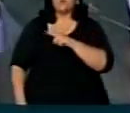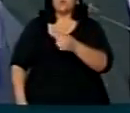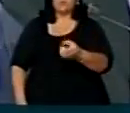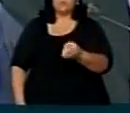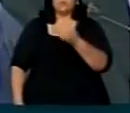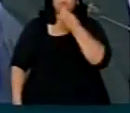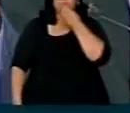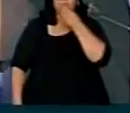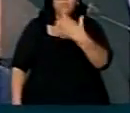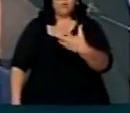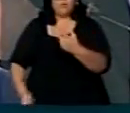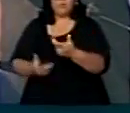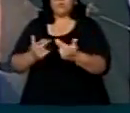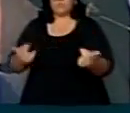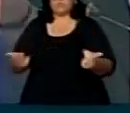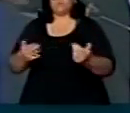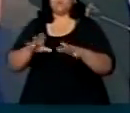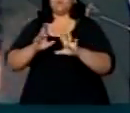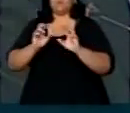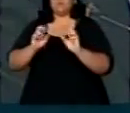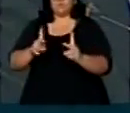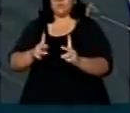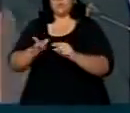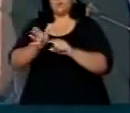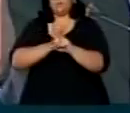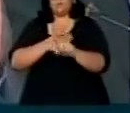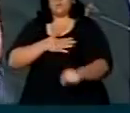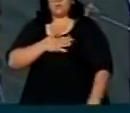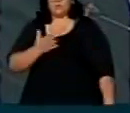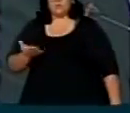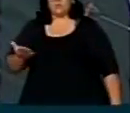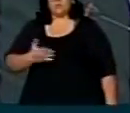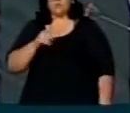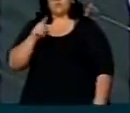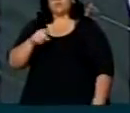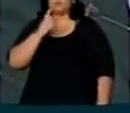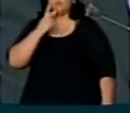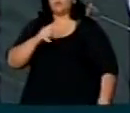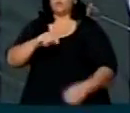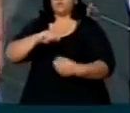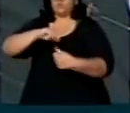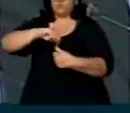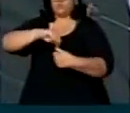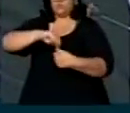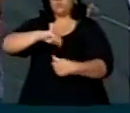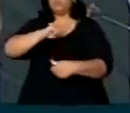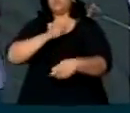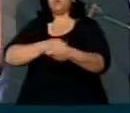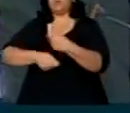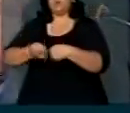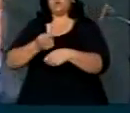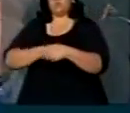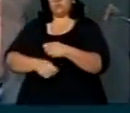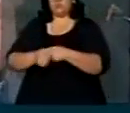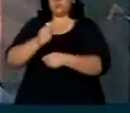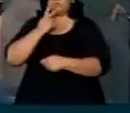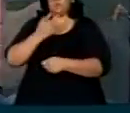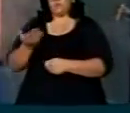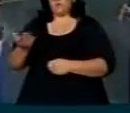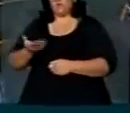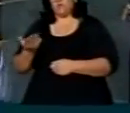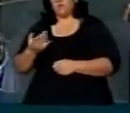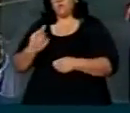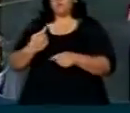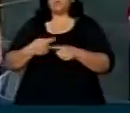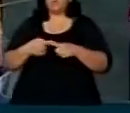lá às perguntas. Vossa Excelência falou sobre o Mercosul. Eu queria um pouco de mais ênfase, porque